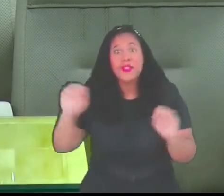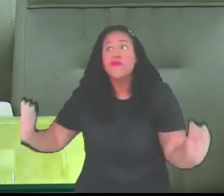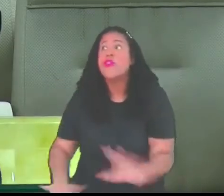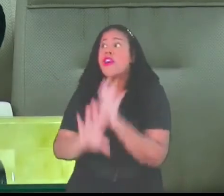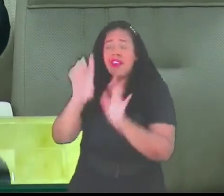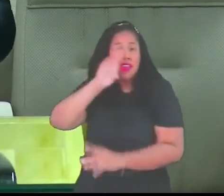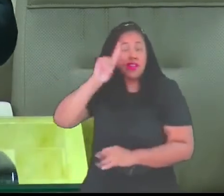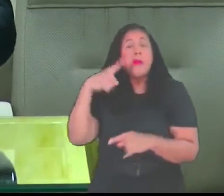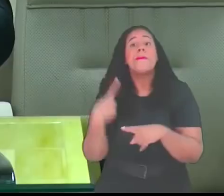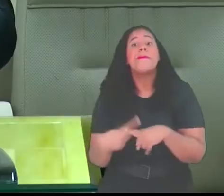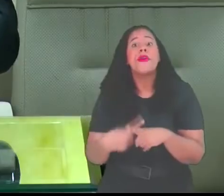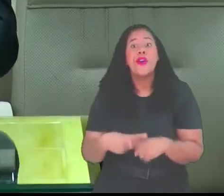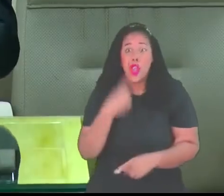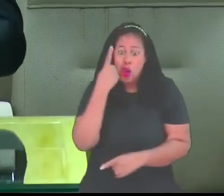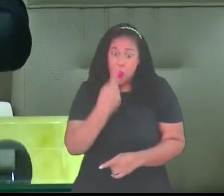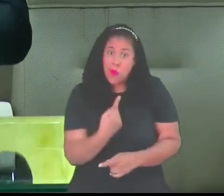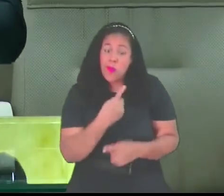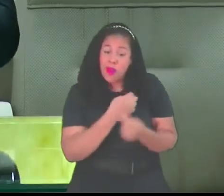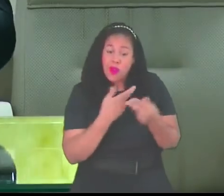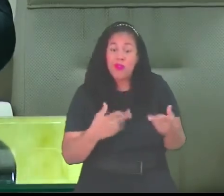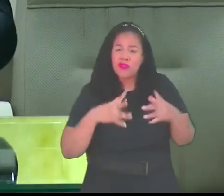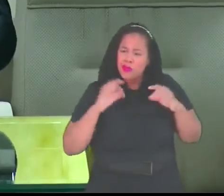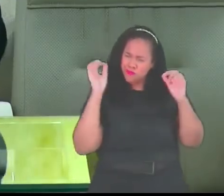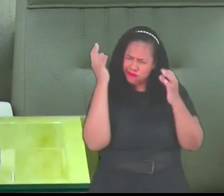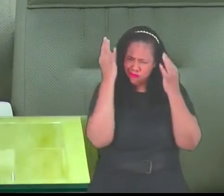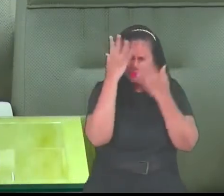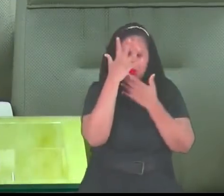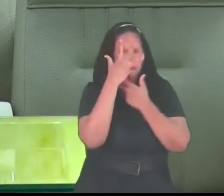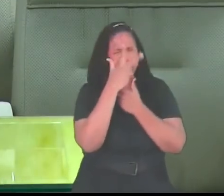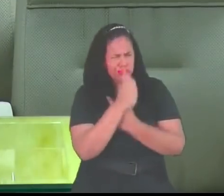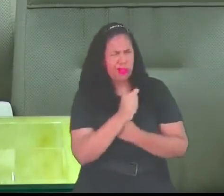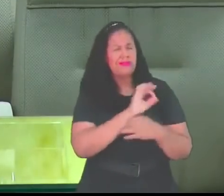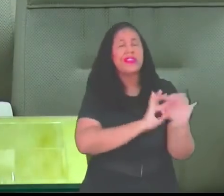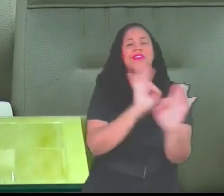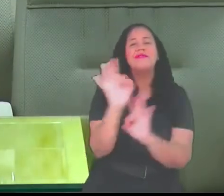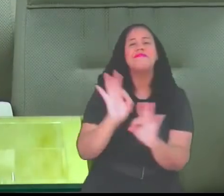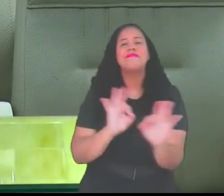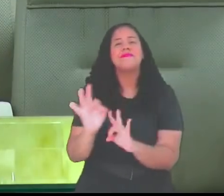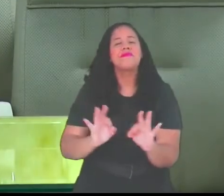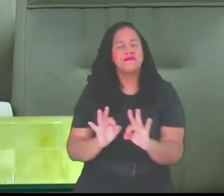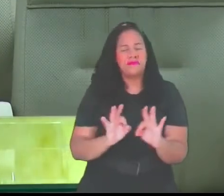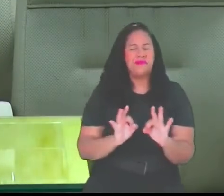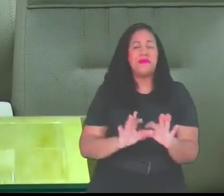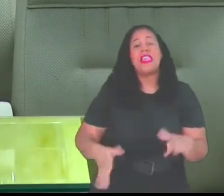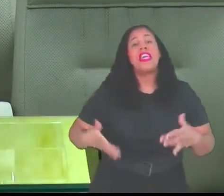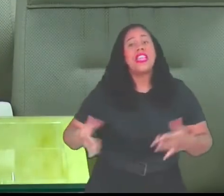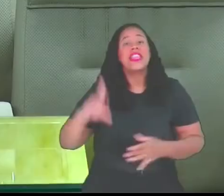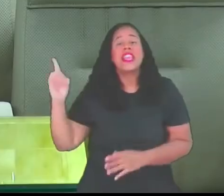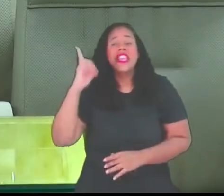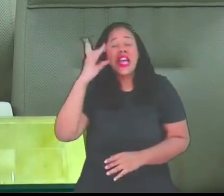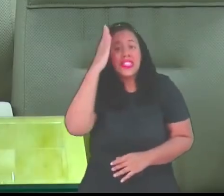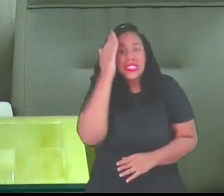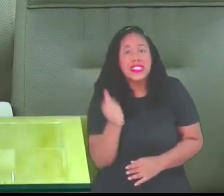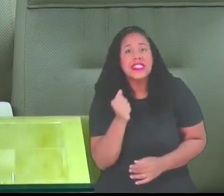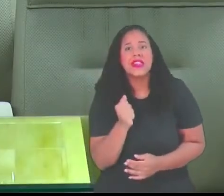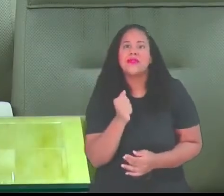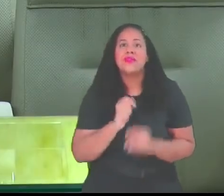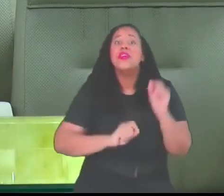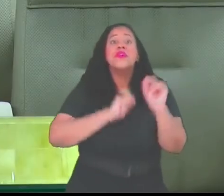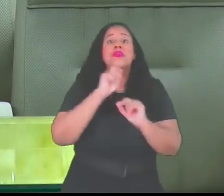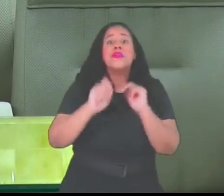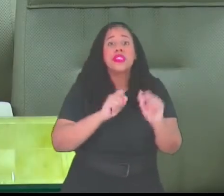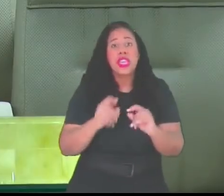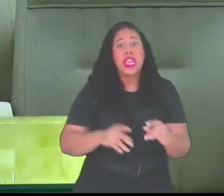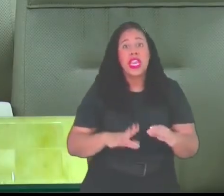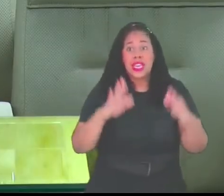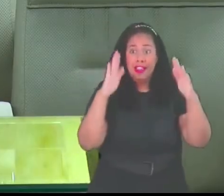porque é uma coisa bonita, organizada, uma coisa harmônica. Então Davi sabia que o templo